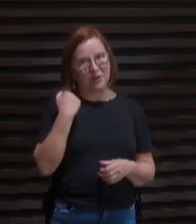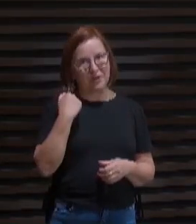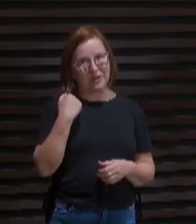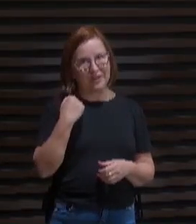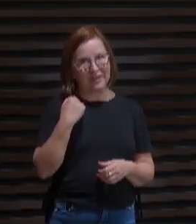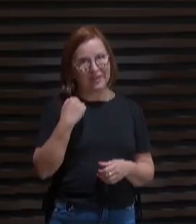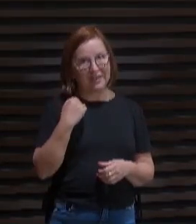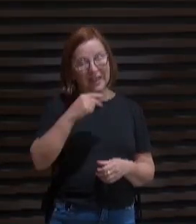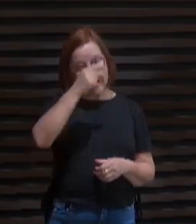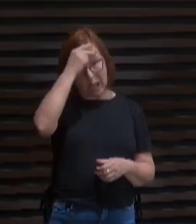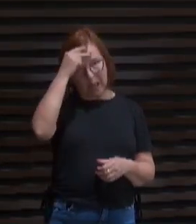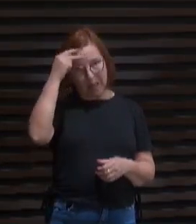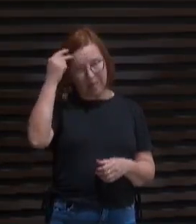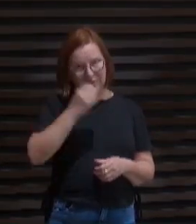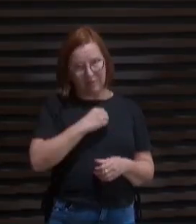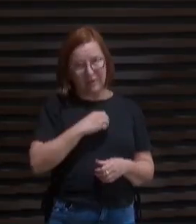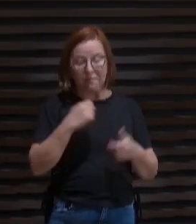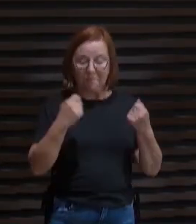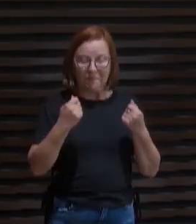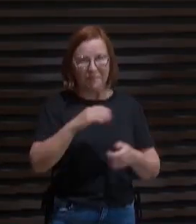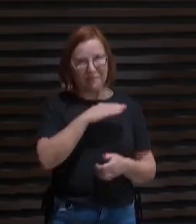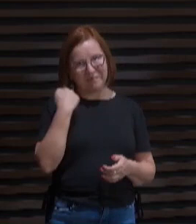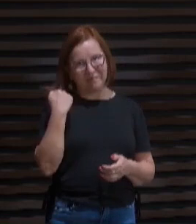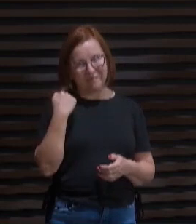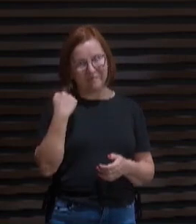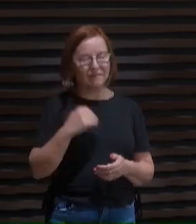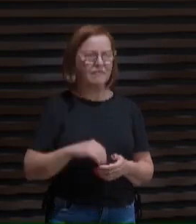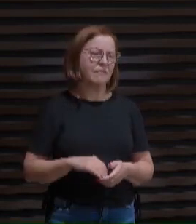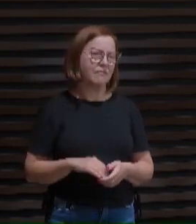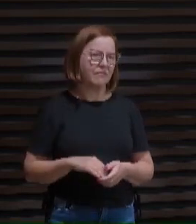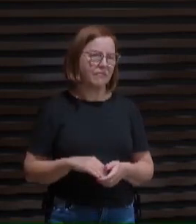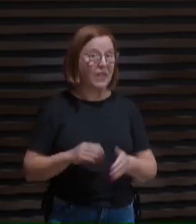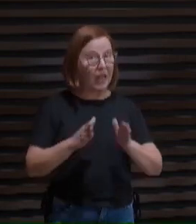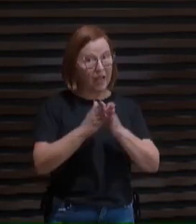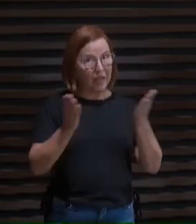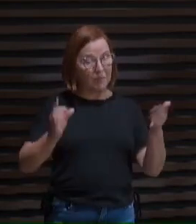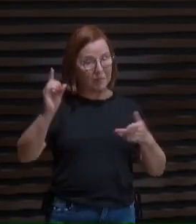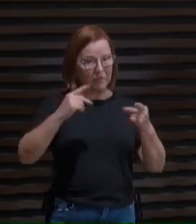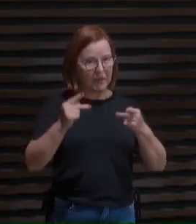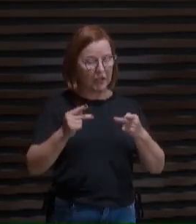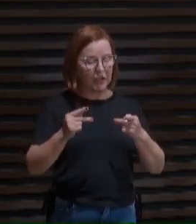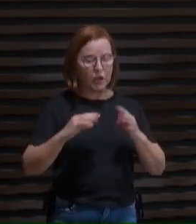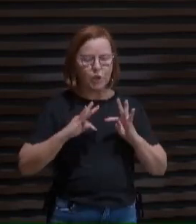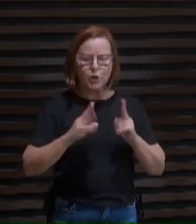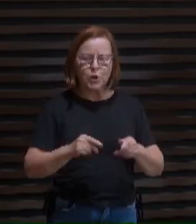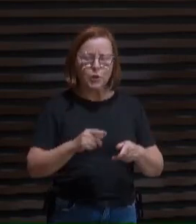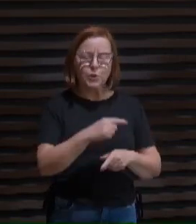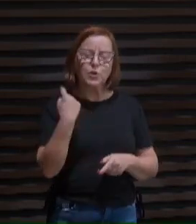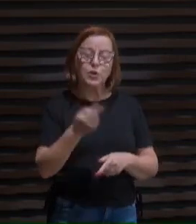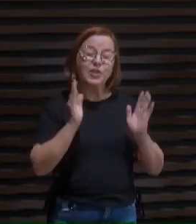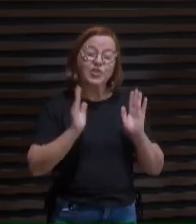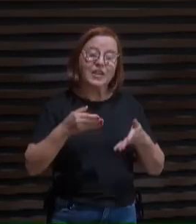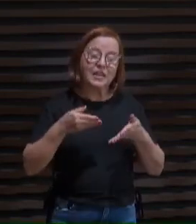pecar, essa teria que morrer. E engraçado que a Bíblia diz que todos nós já nascemos como?